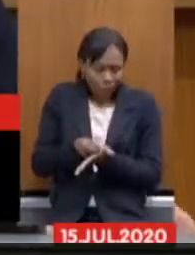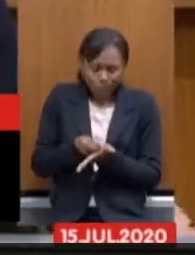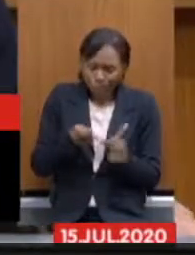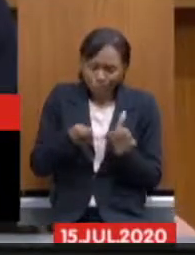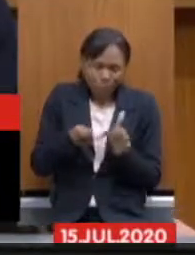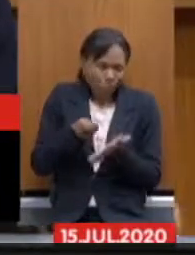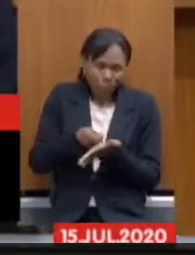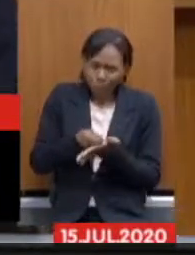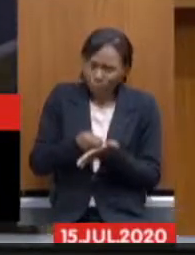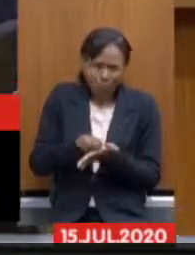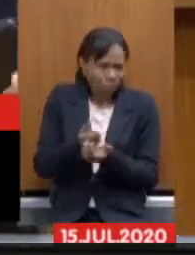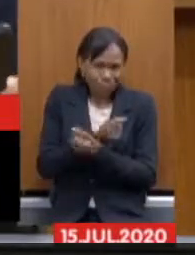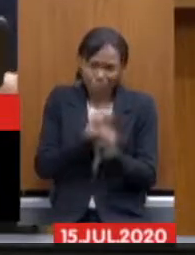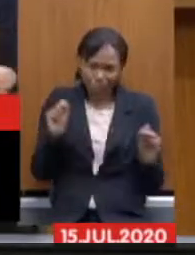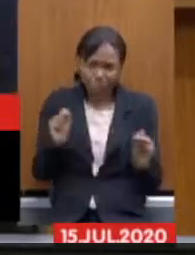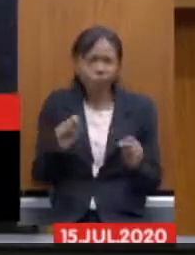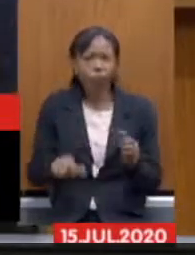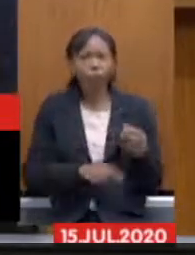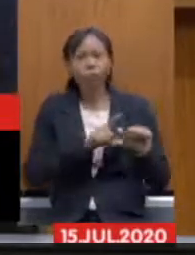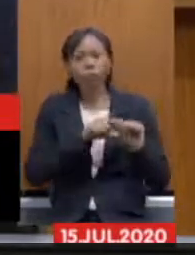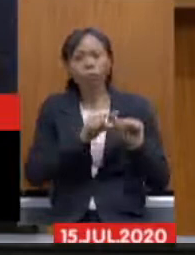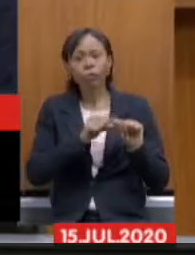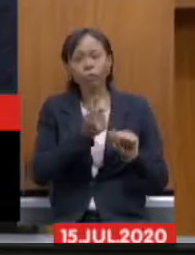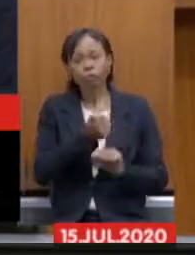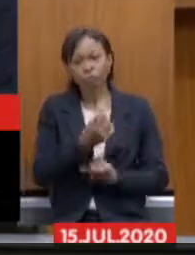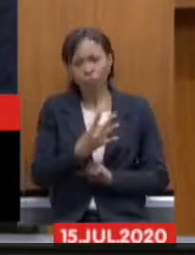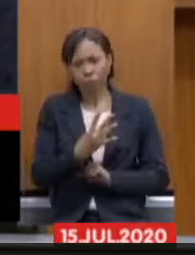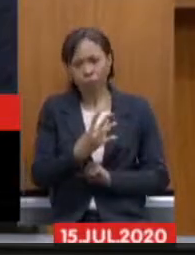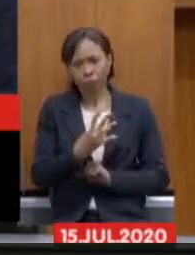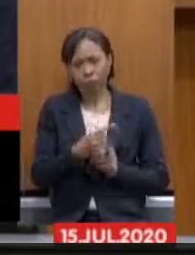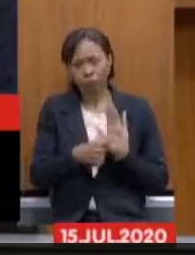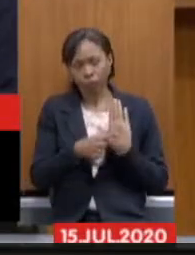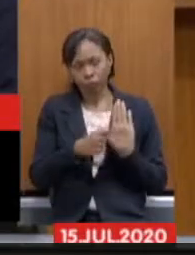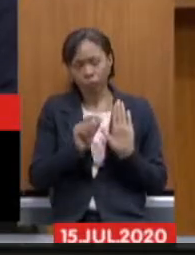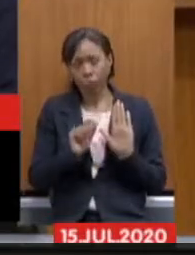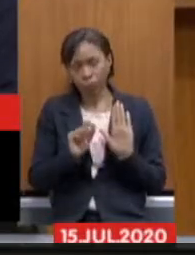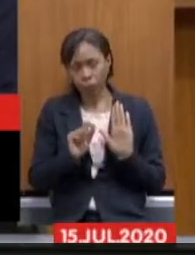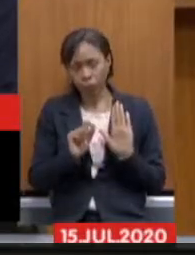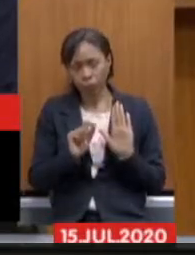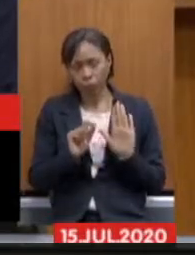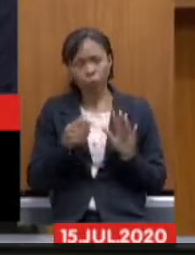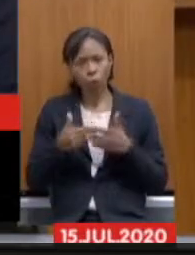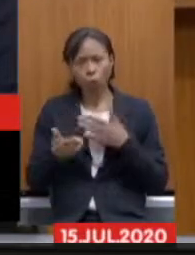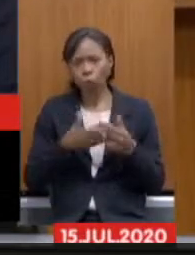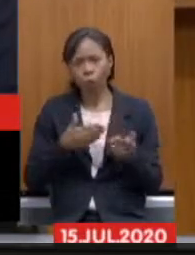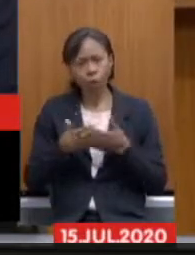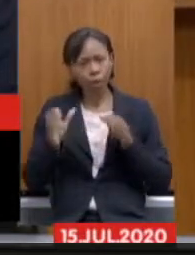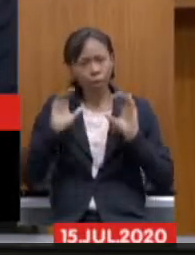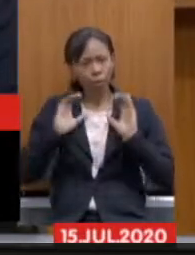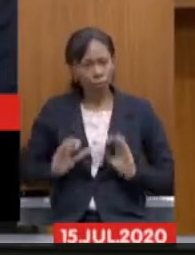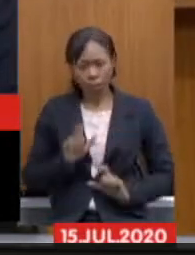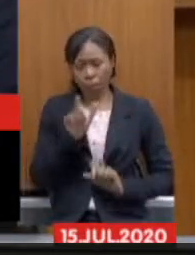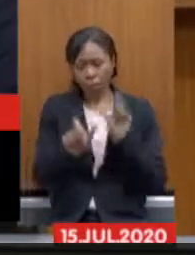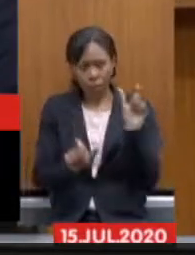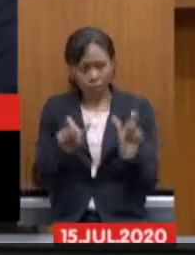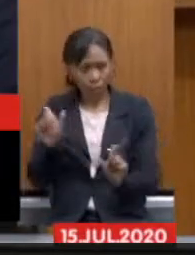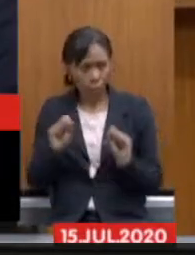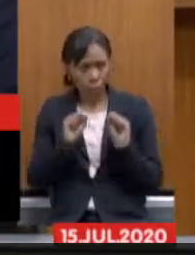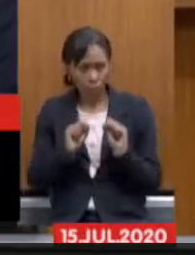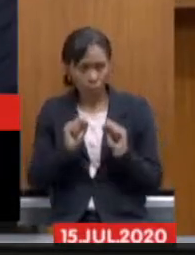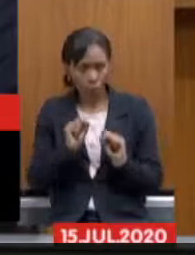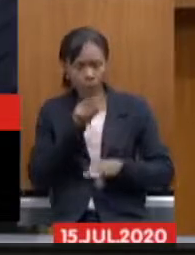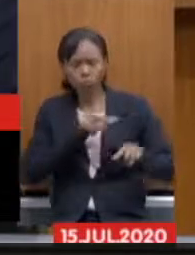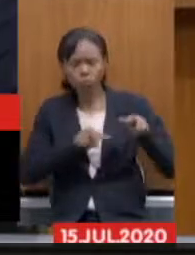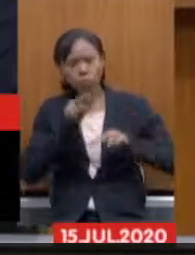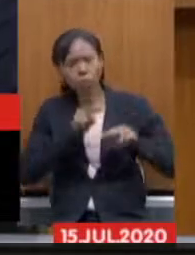possível um artigo 14º e diz assim todos os cidadãos têm direito de verificar por si ou pelos